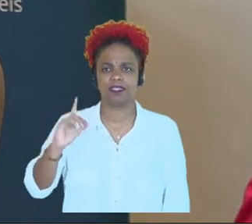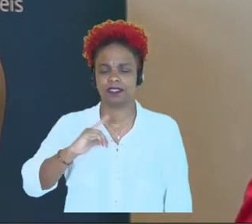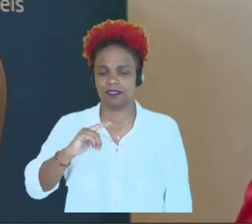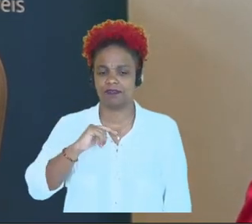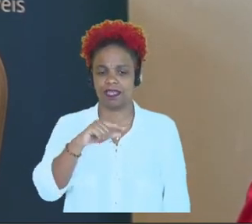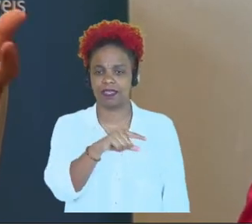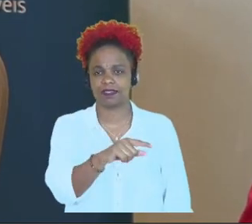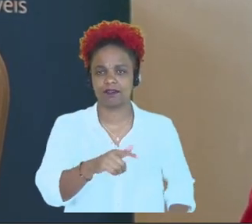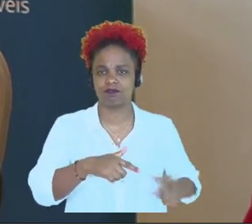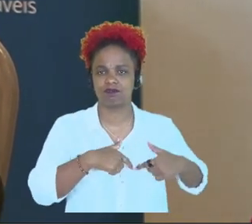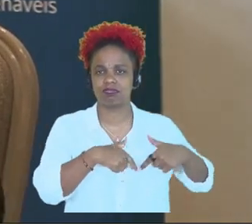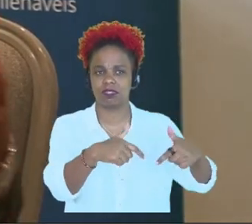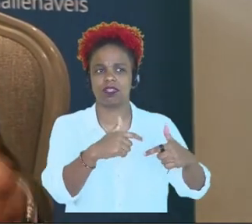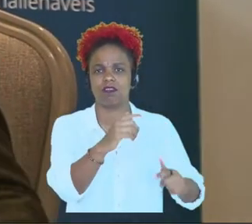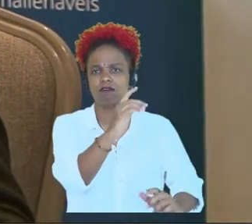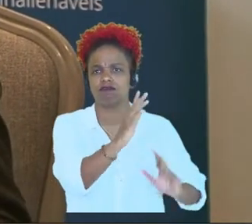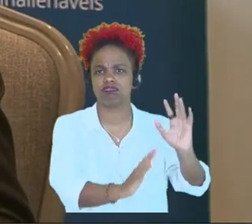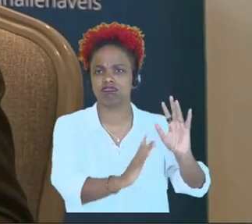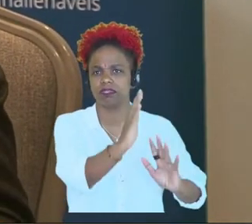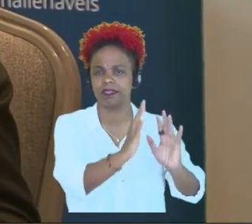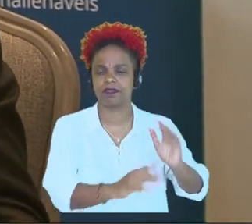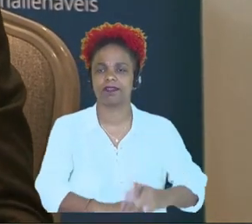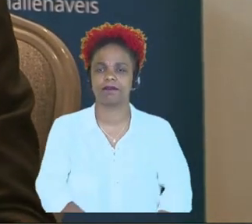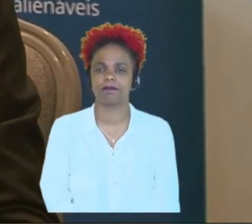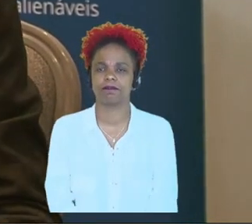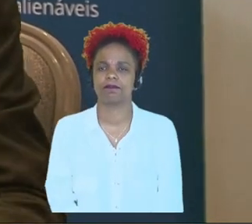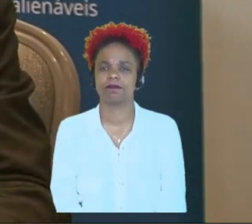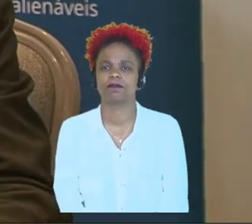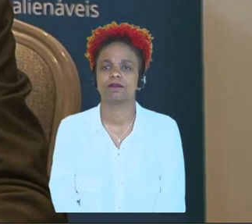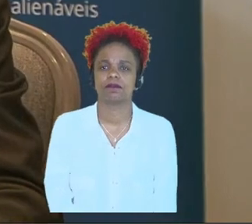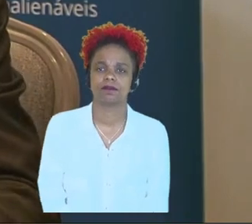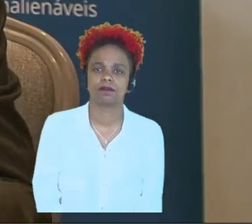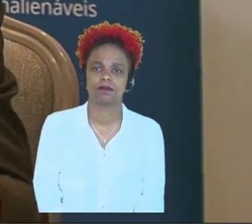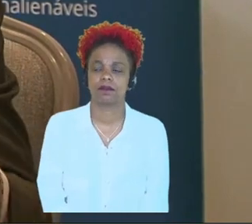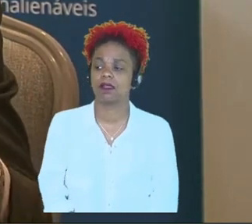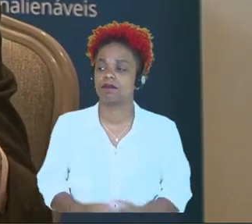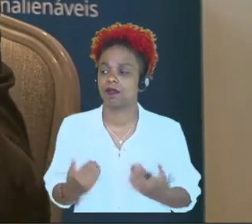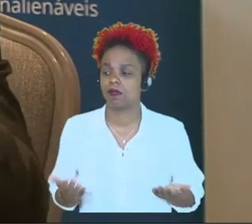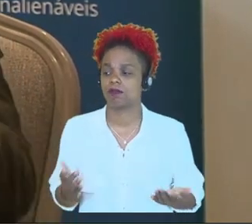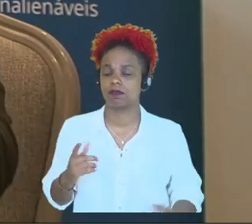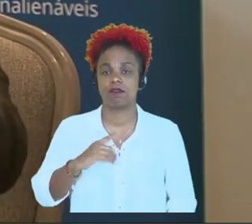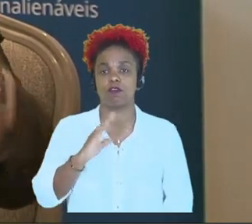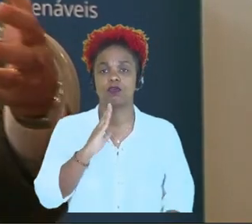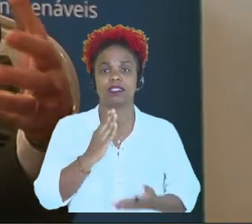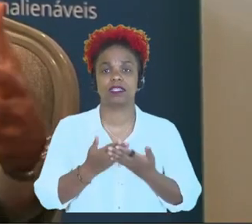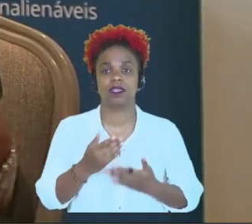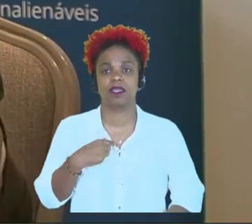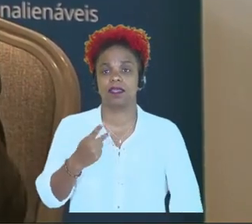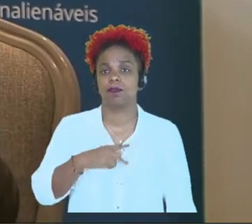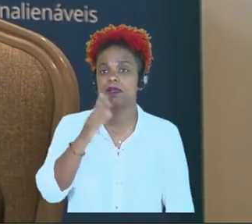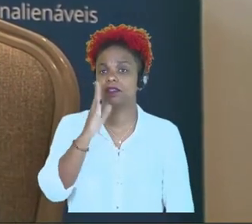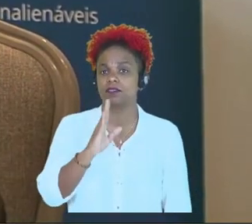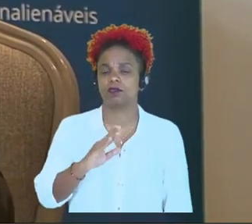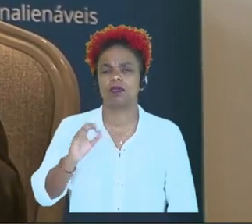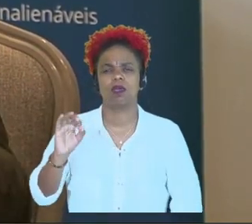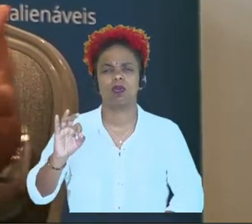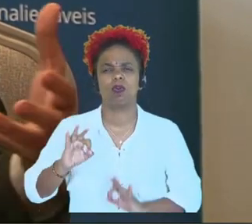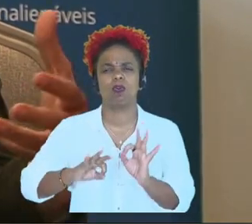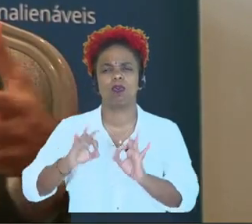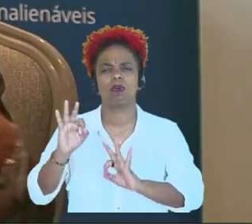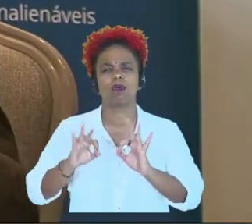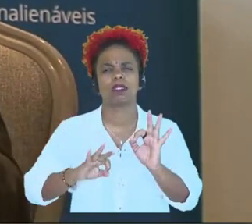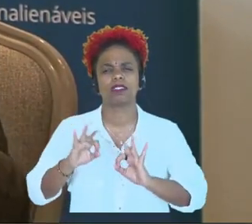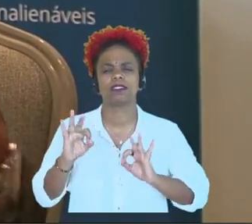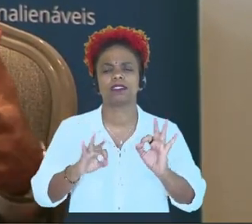reativa, né? Que você incendeia ou não. Então, tem uma... E acho que, sem dúvida, o Brasil se organizar